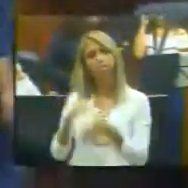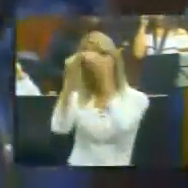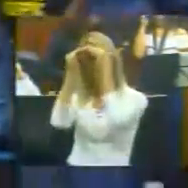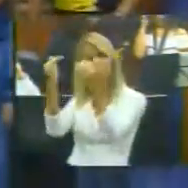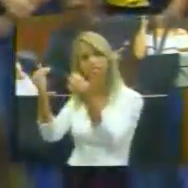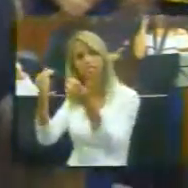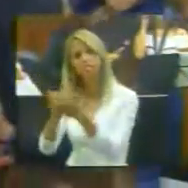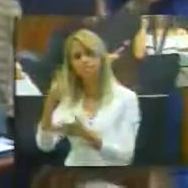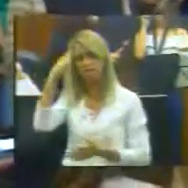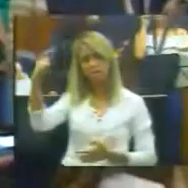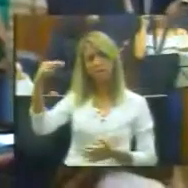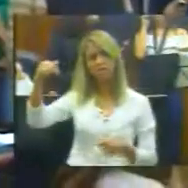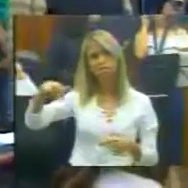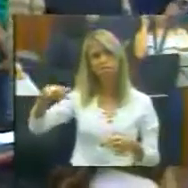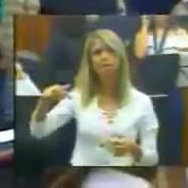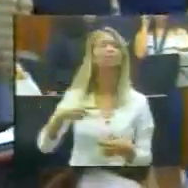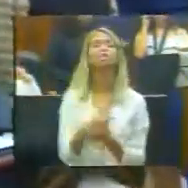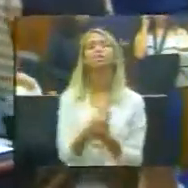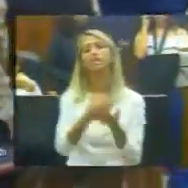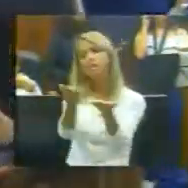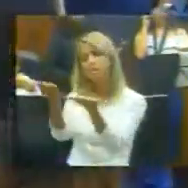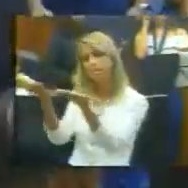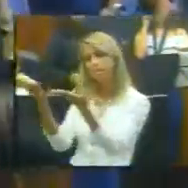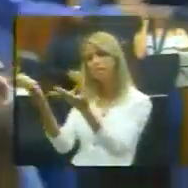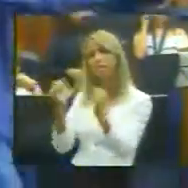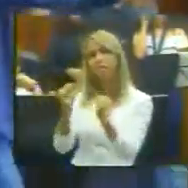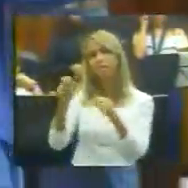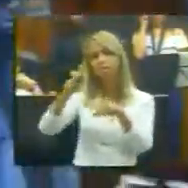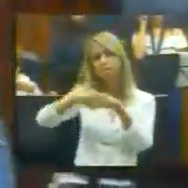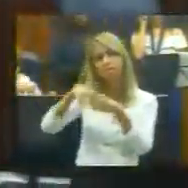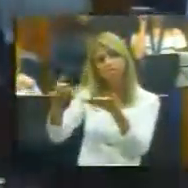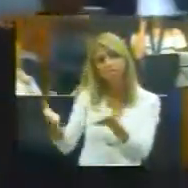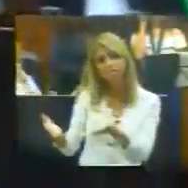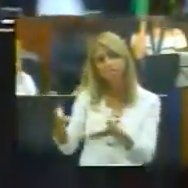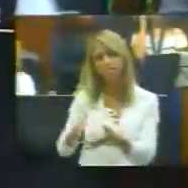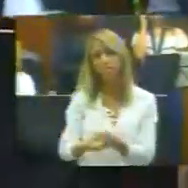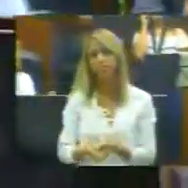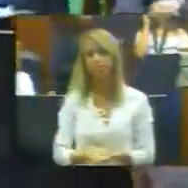aí. Presidente convidando aí.